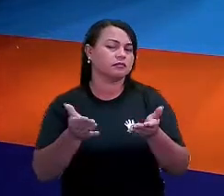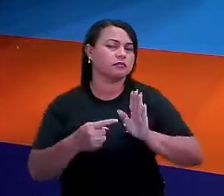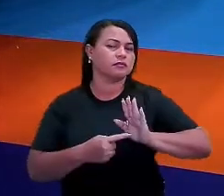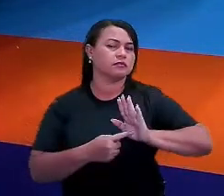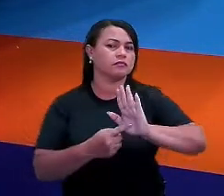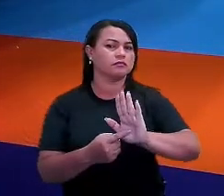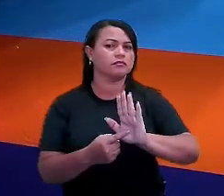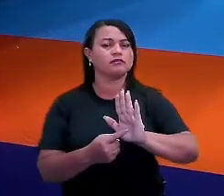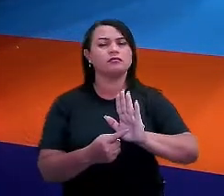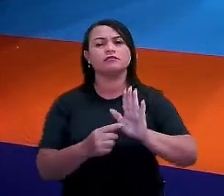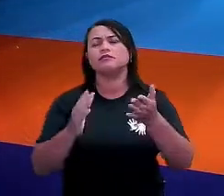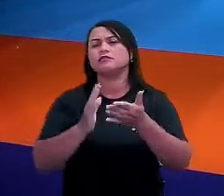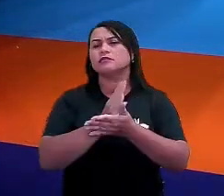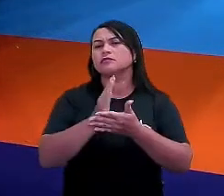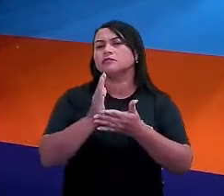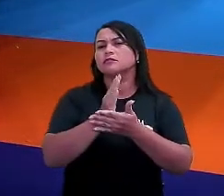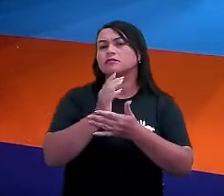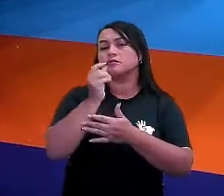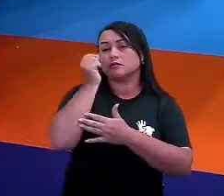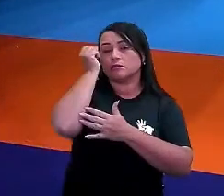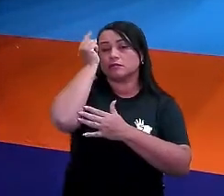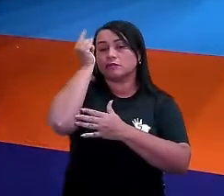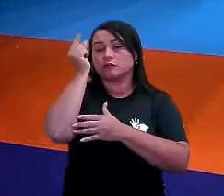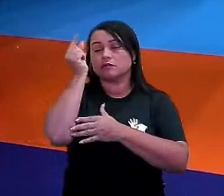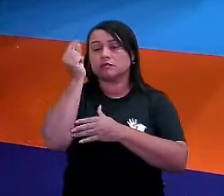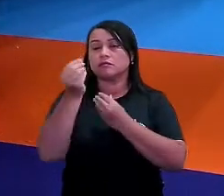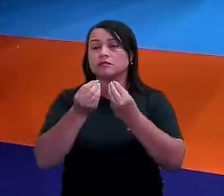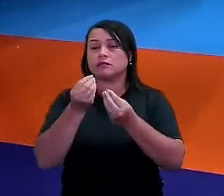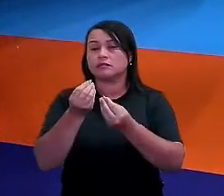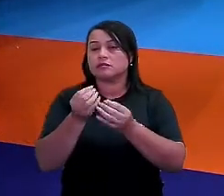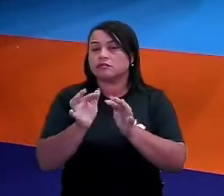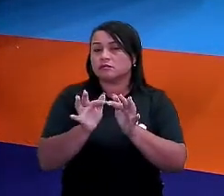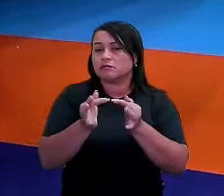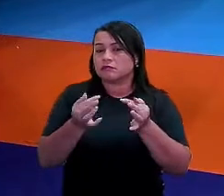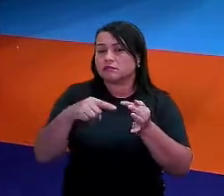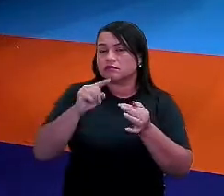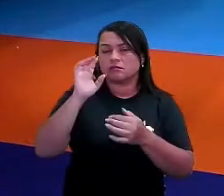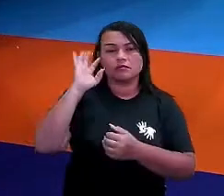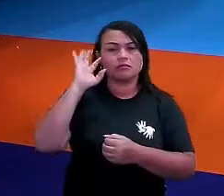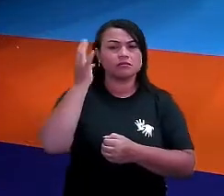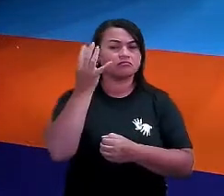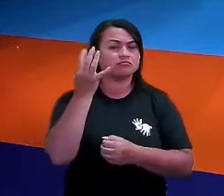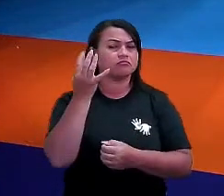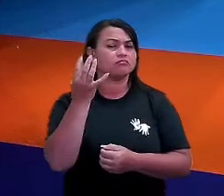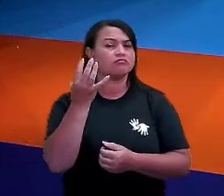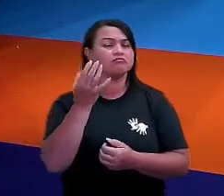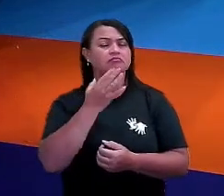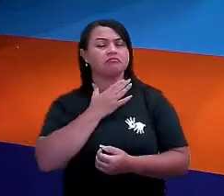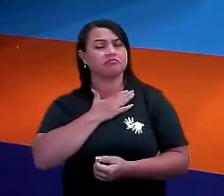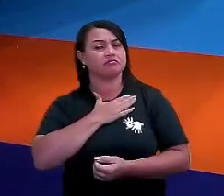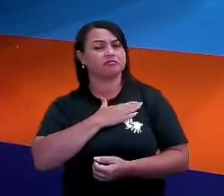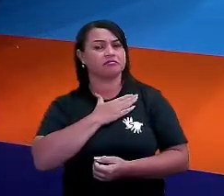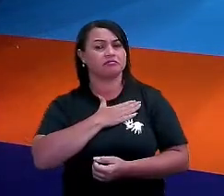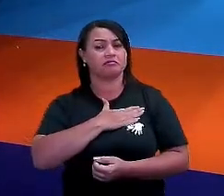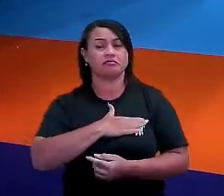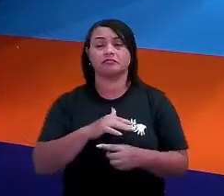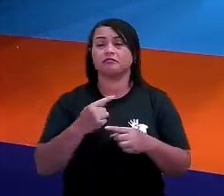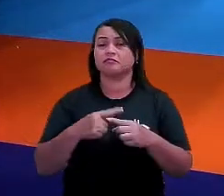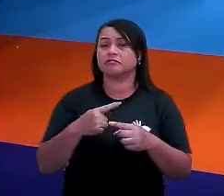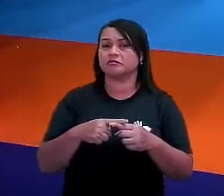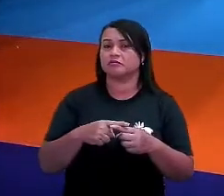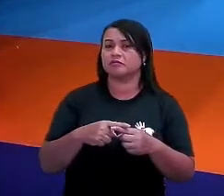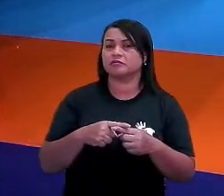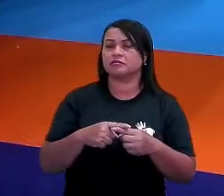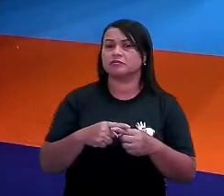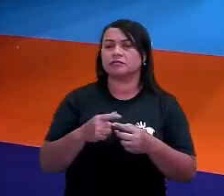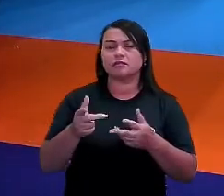aqui algumas ideias práticas para que você possa resolver de uma forma bem tranquila. Porque